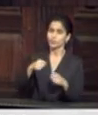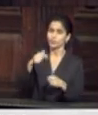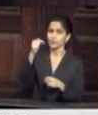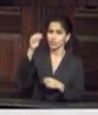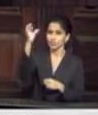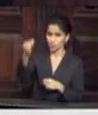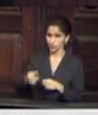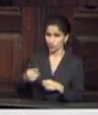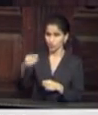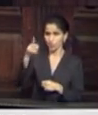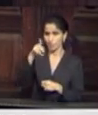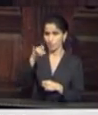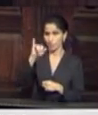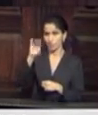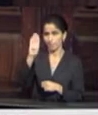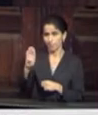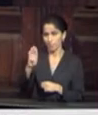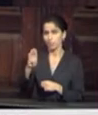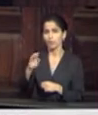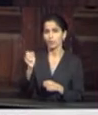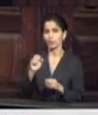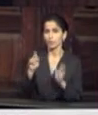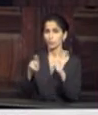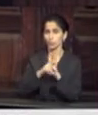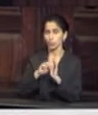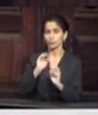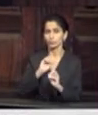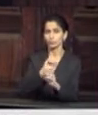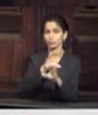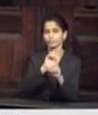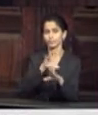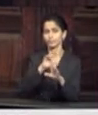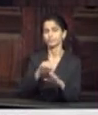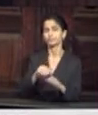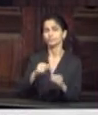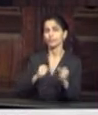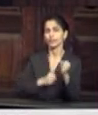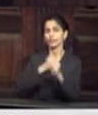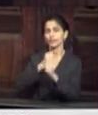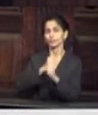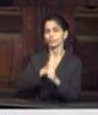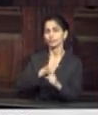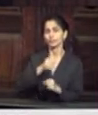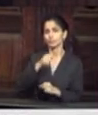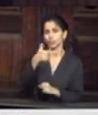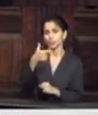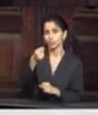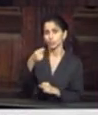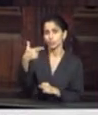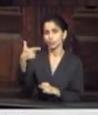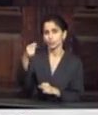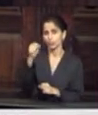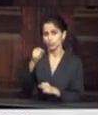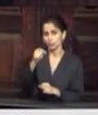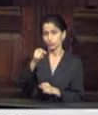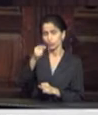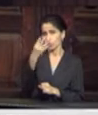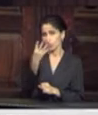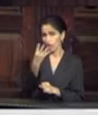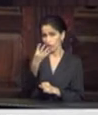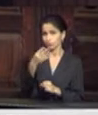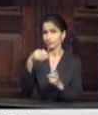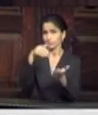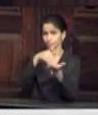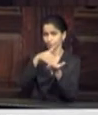e até o final do período de vigência do plano, 2024, teremos que estar investindo 10% do PIB em educação.